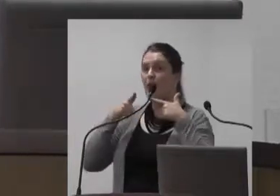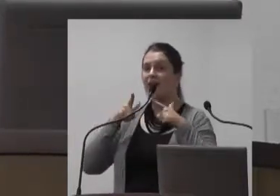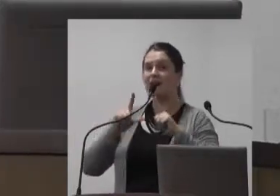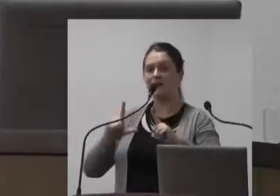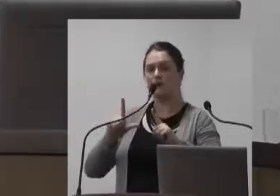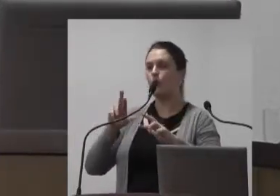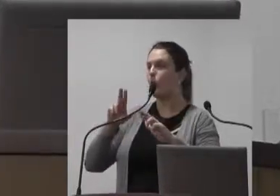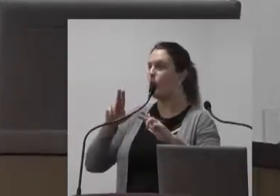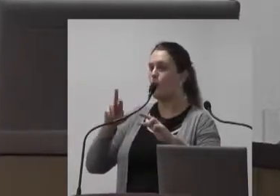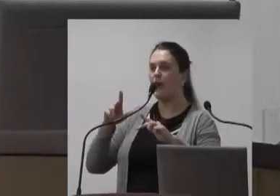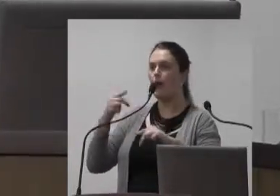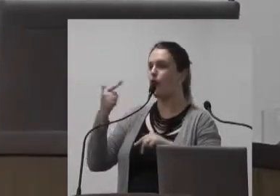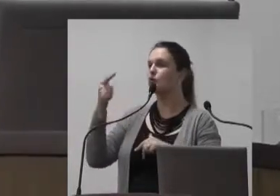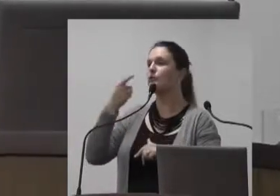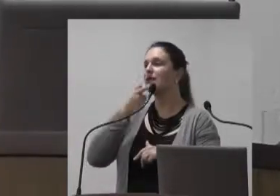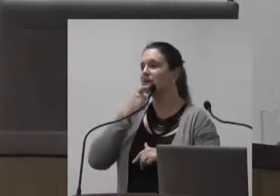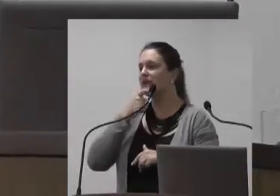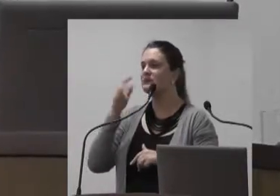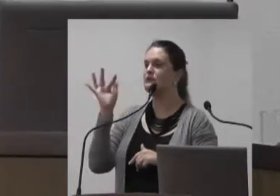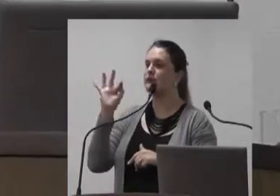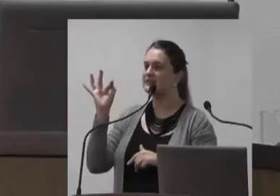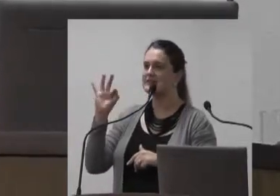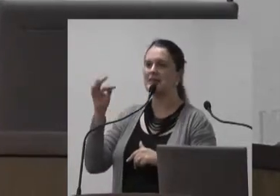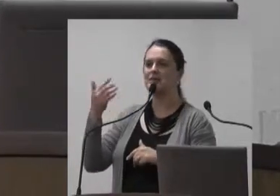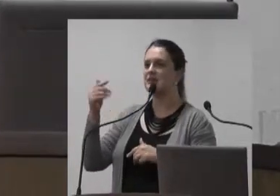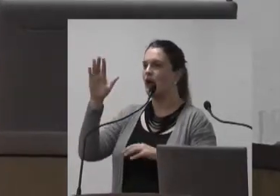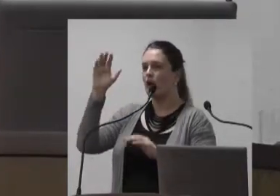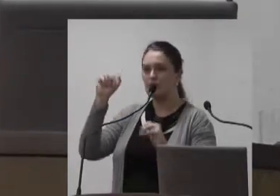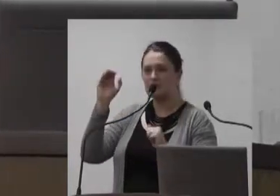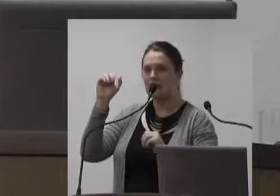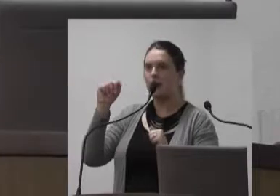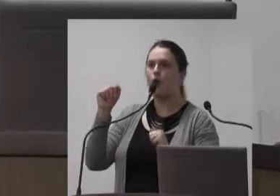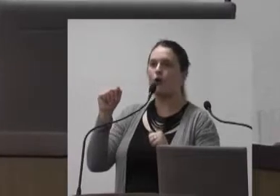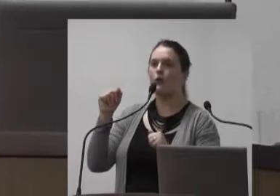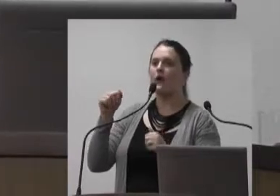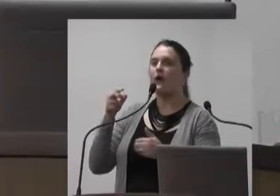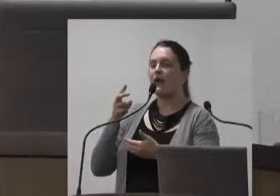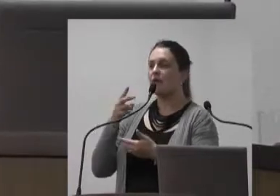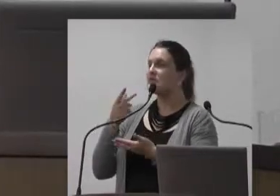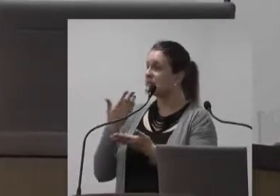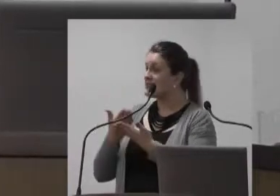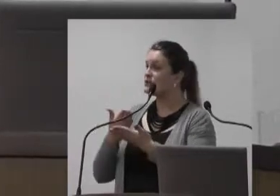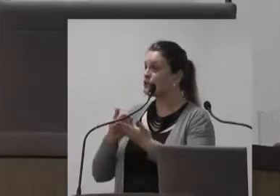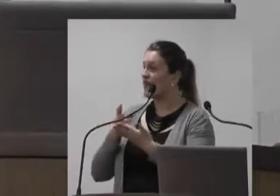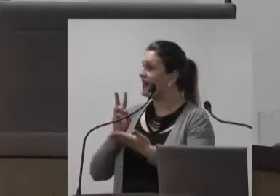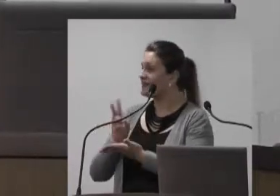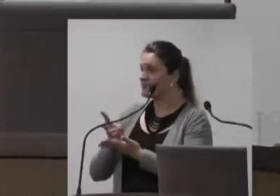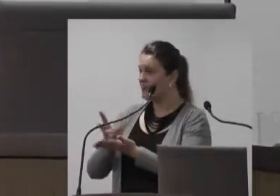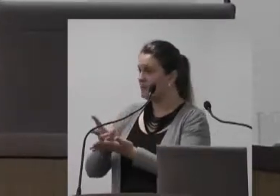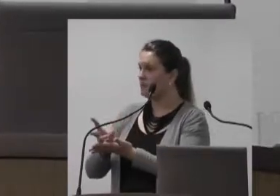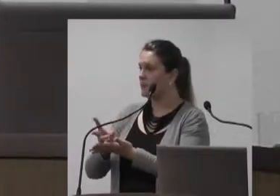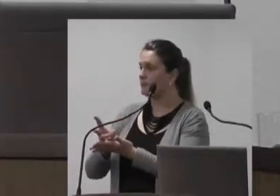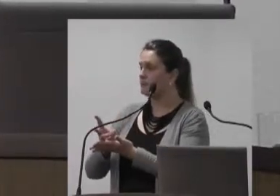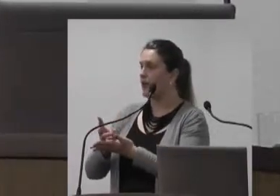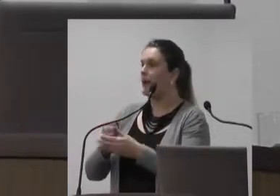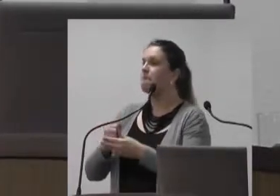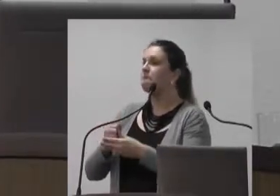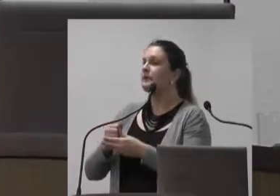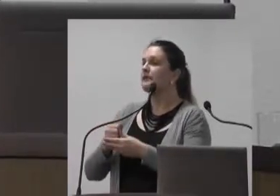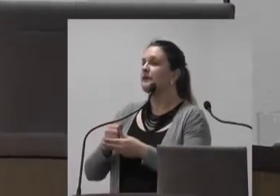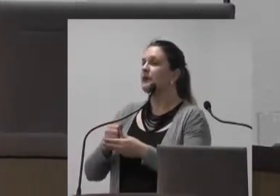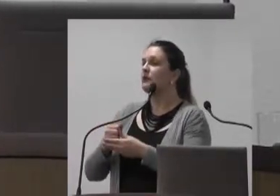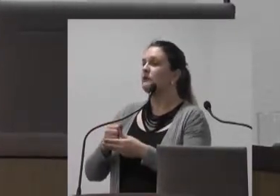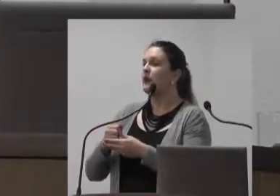porque como a língua, como qualquer outro, o inglês, o francês, o espanhol, você precisa estudar sempre,